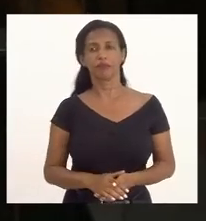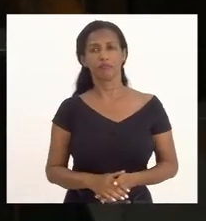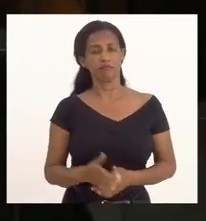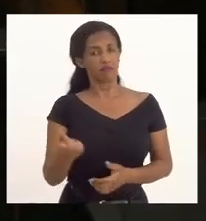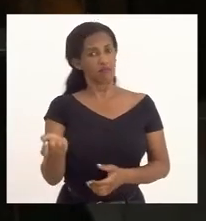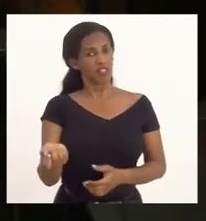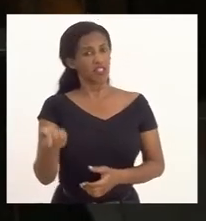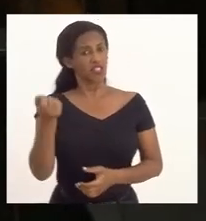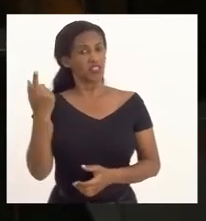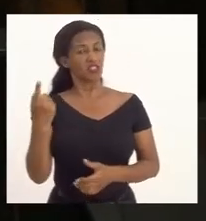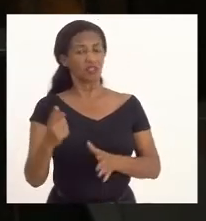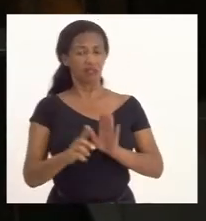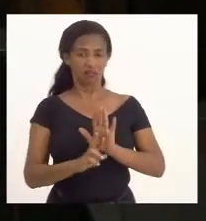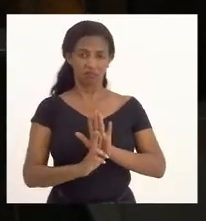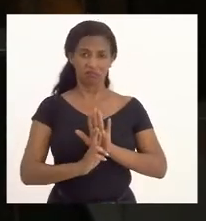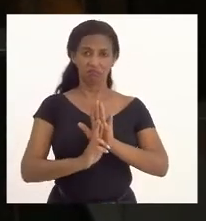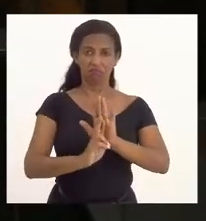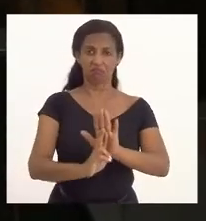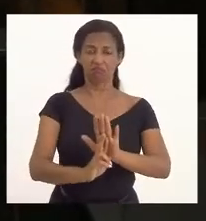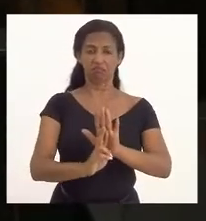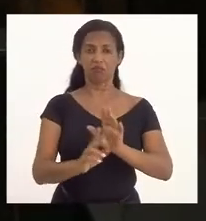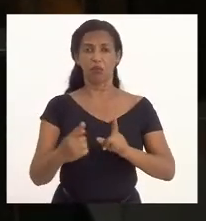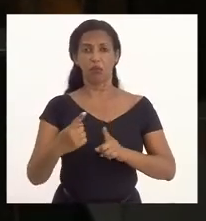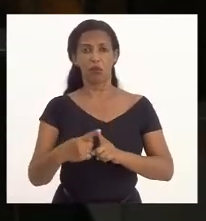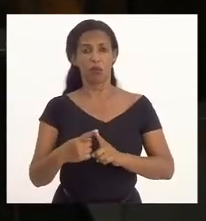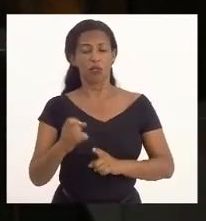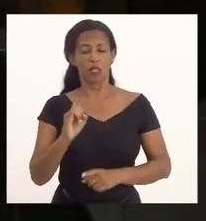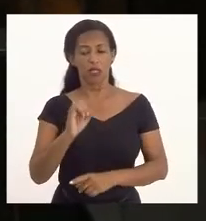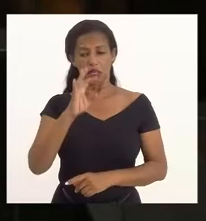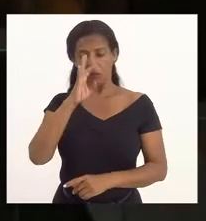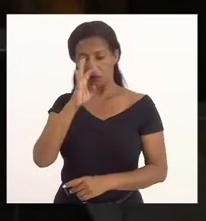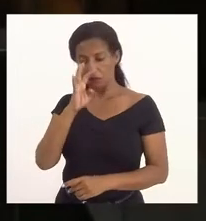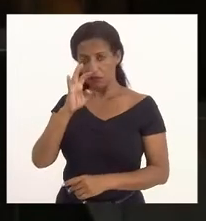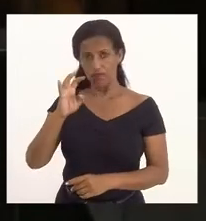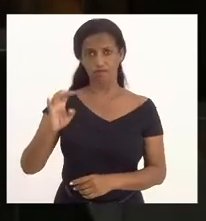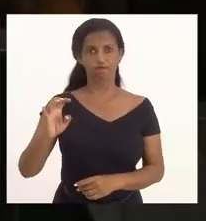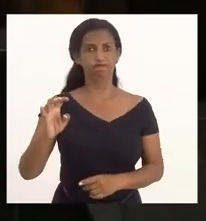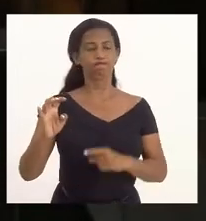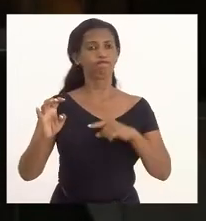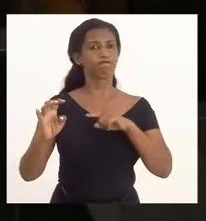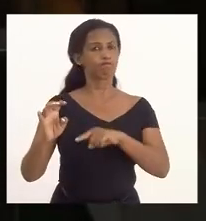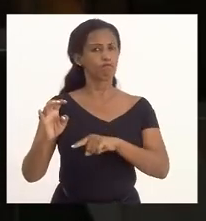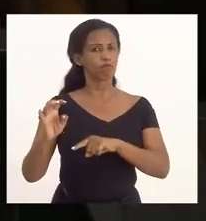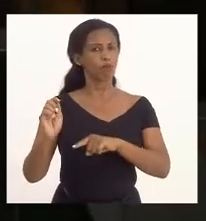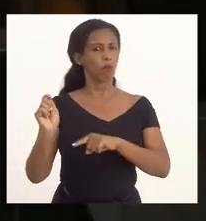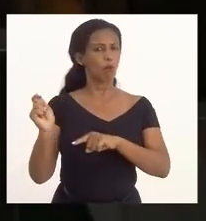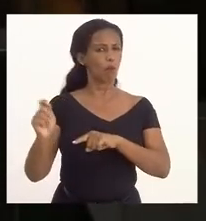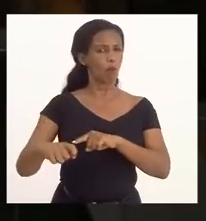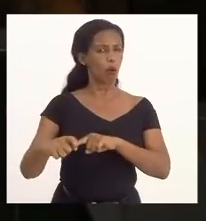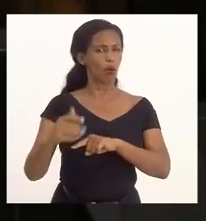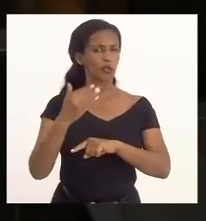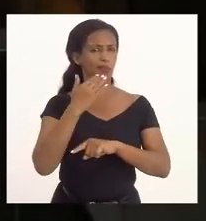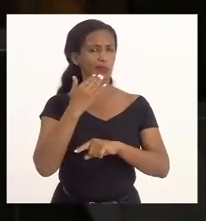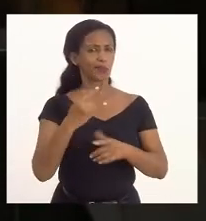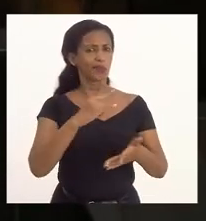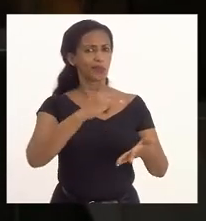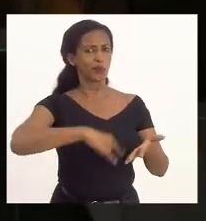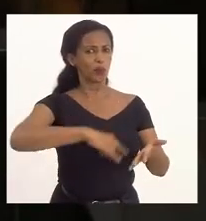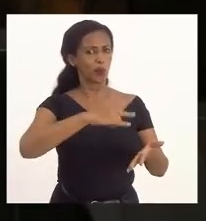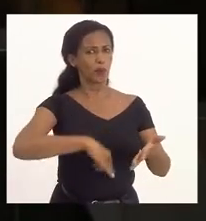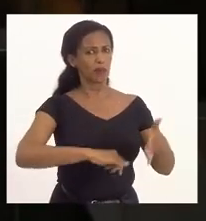Estranha representação, porque se a acusação pode requisitar documentos das